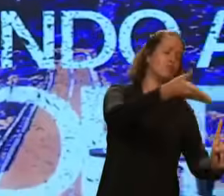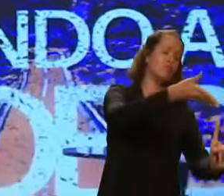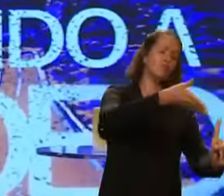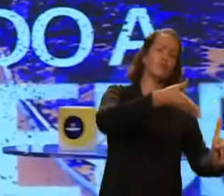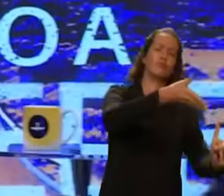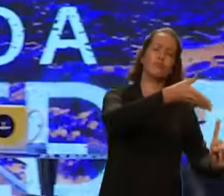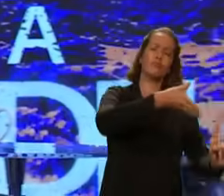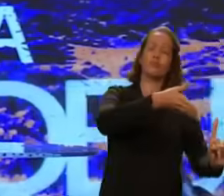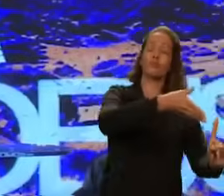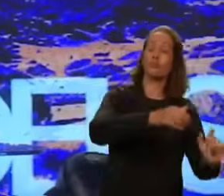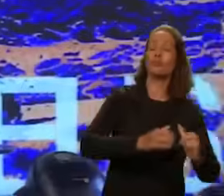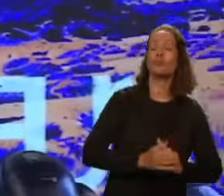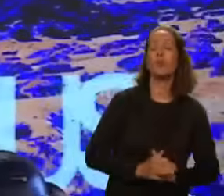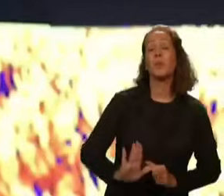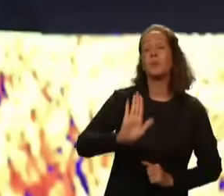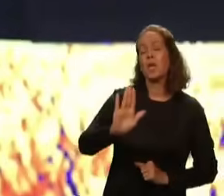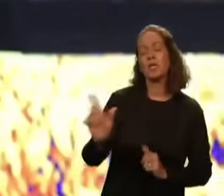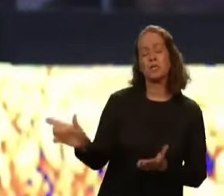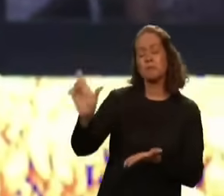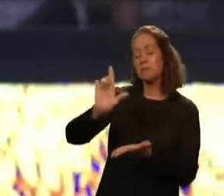Quem entende o que eu estou falando aqui?